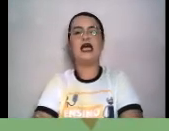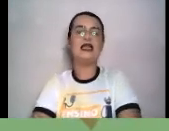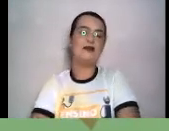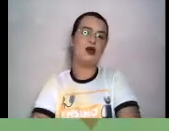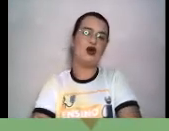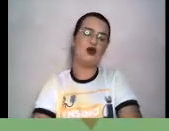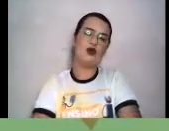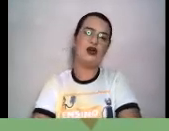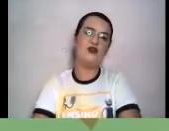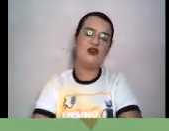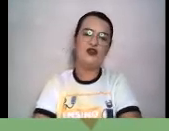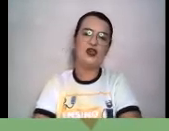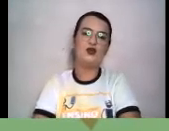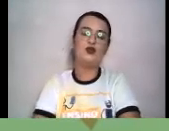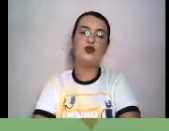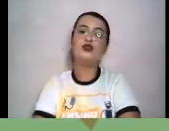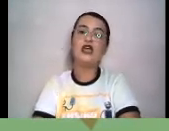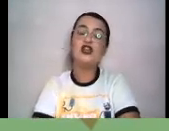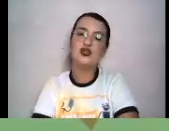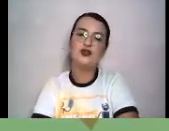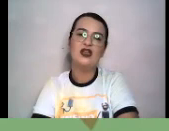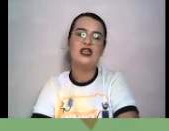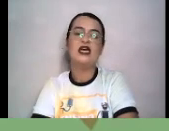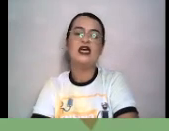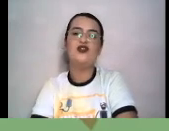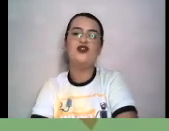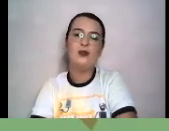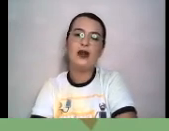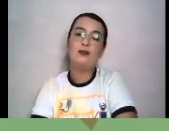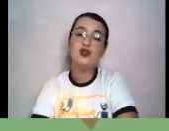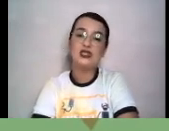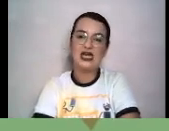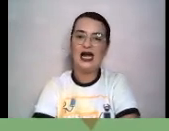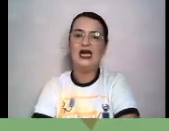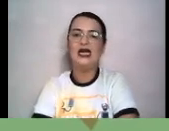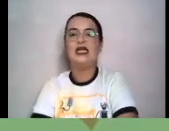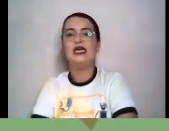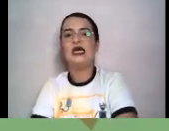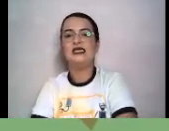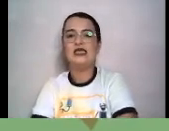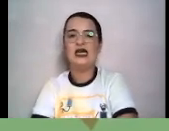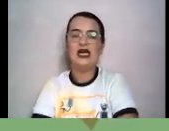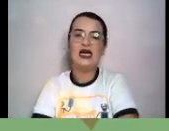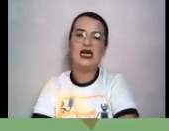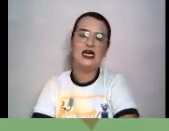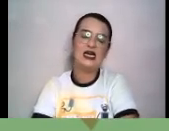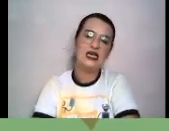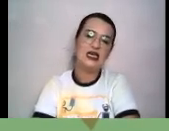que cada bloco vivia um contexto, né, eles viviam para buscar, né, essa